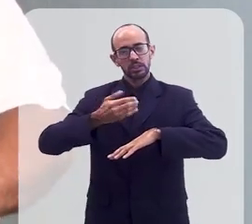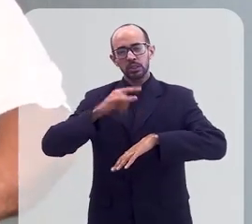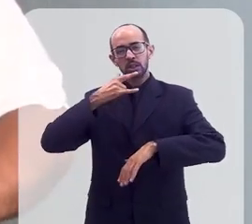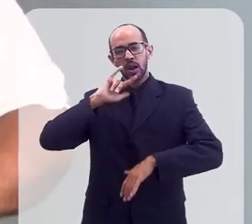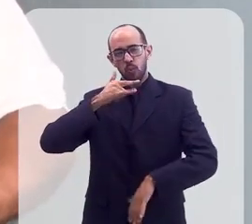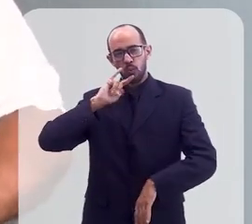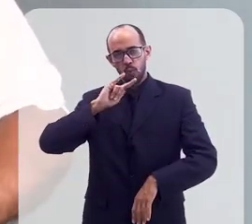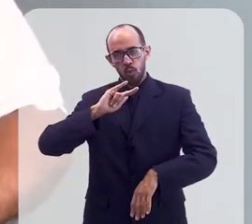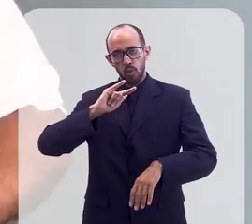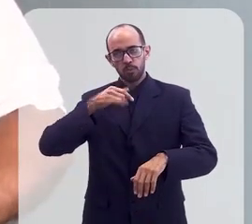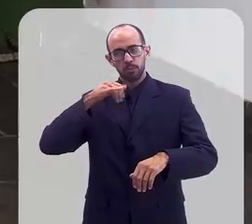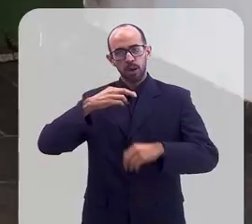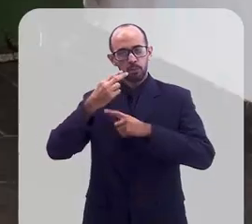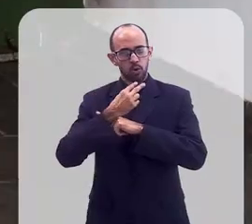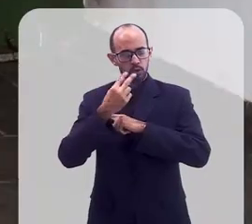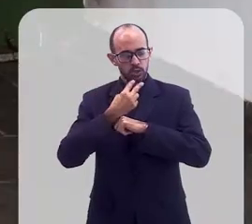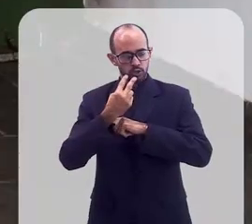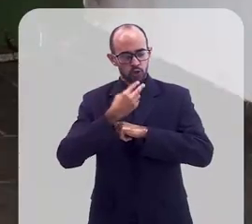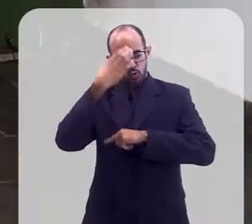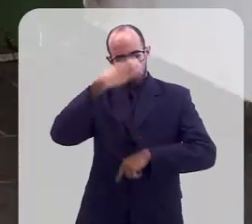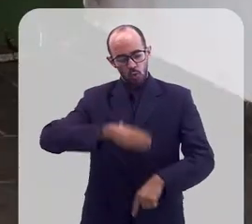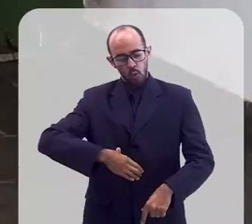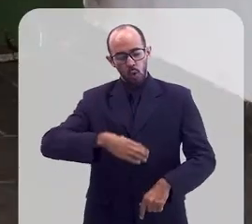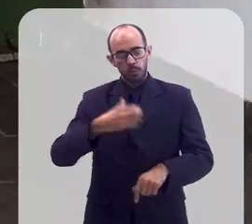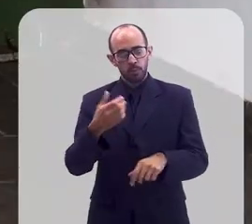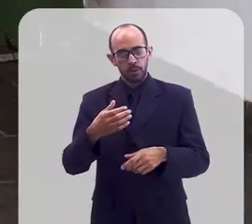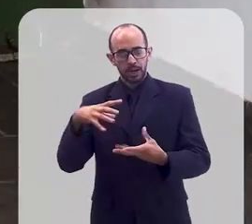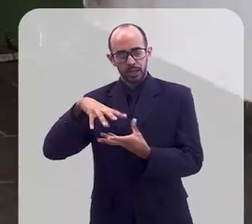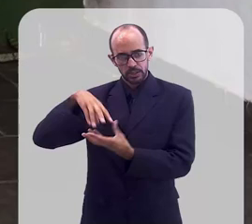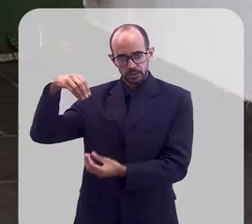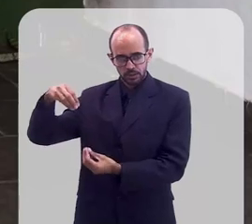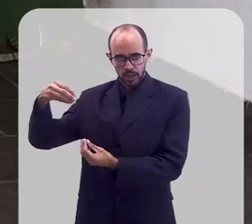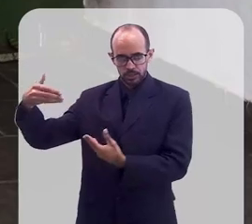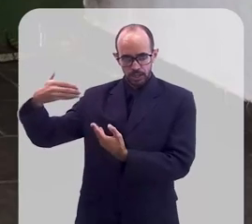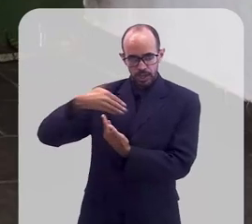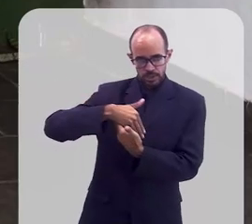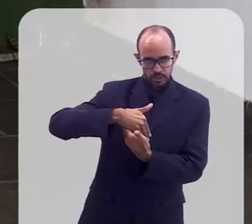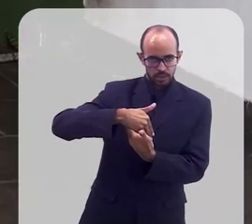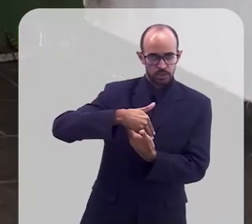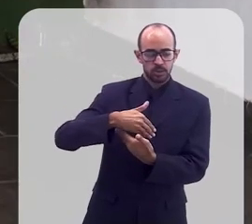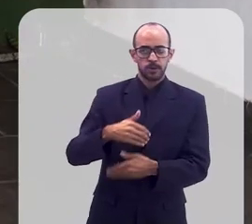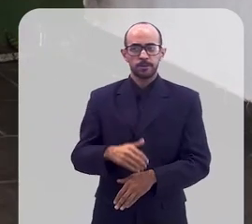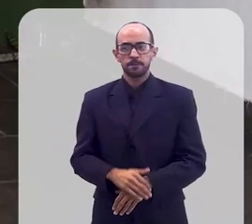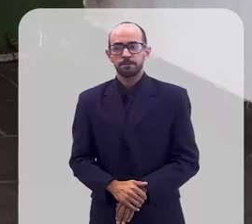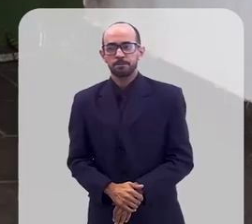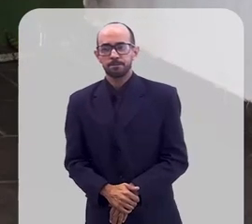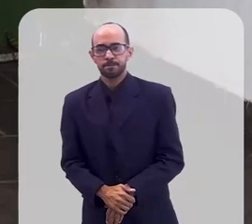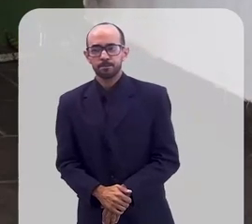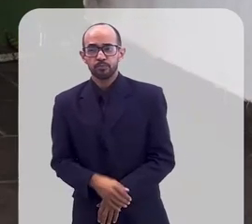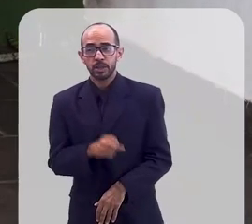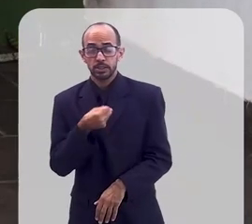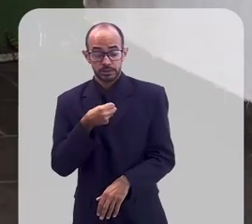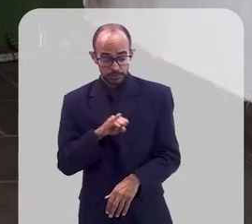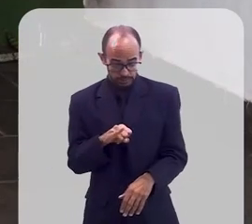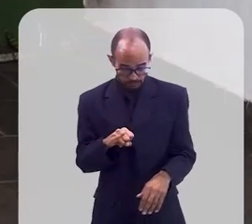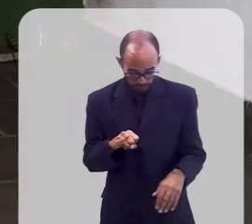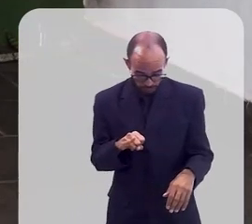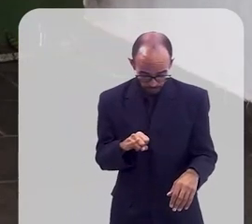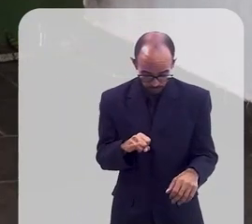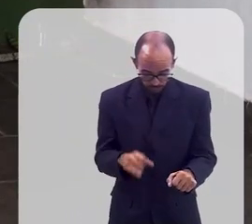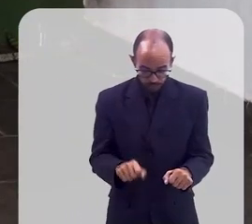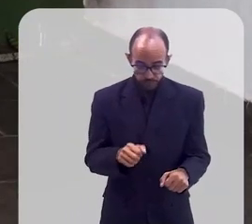o corpo físico. Para que as entidades possam canalizar. Né? E se